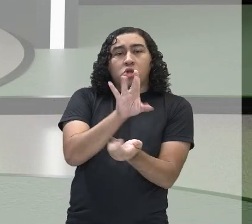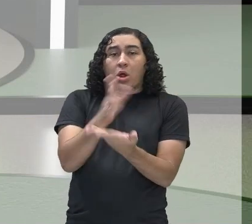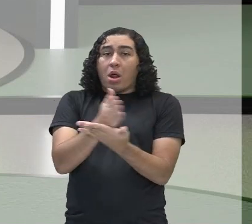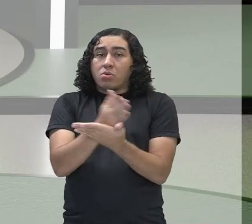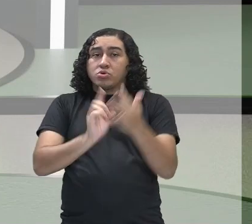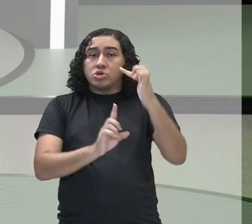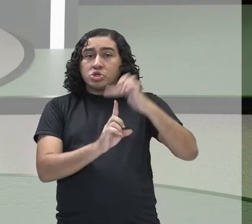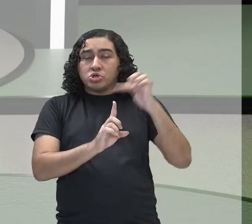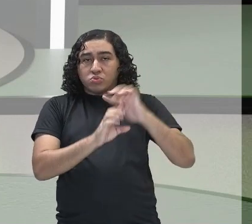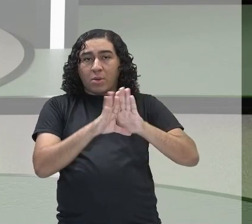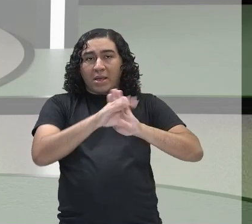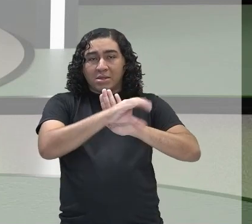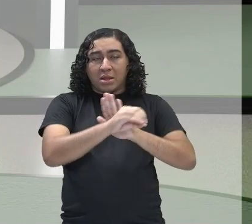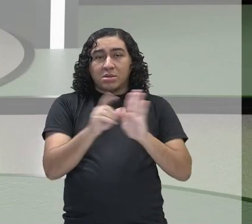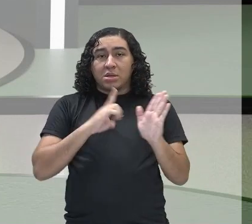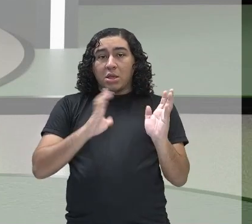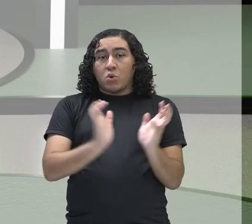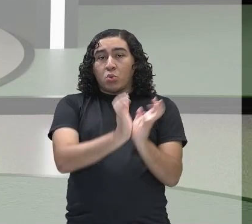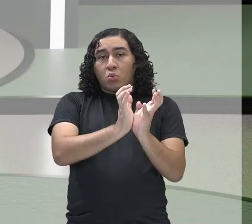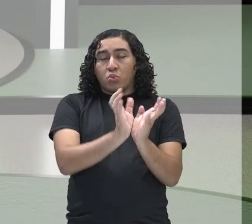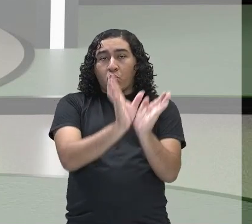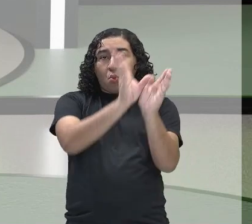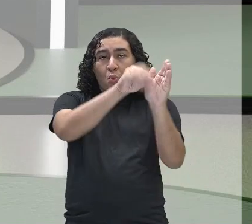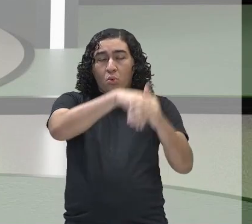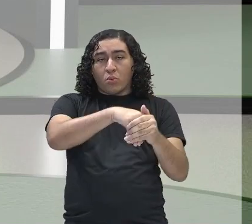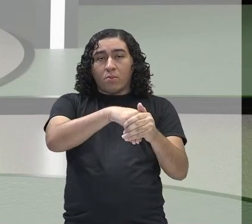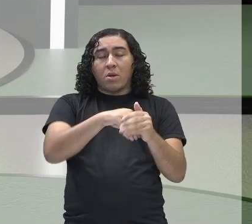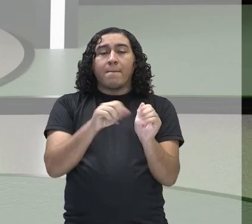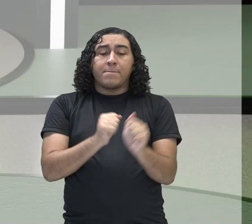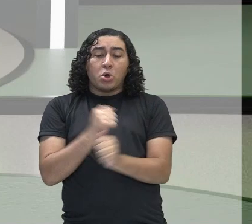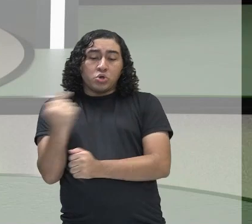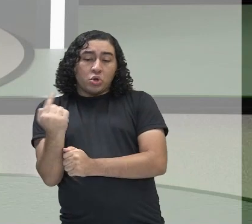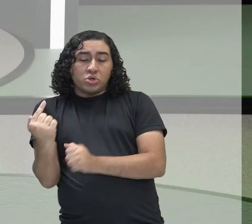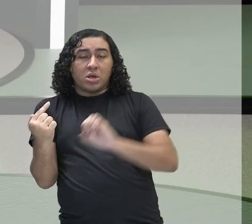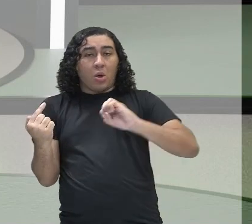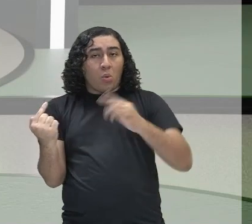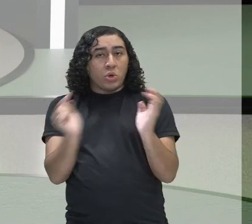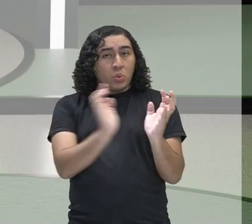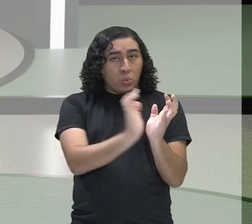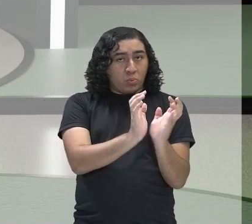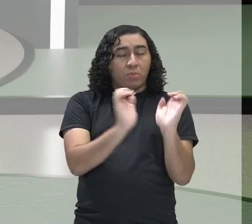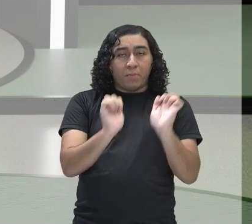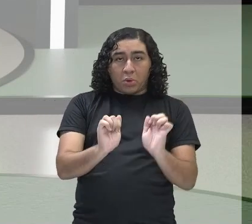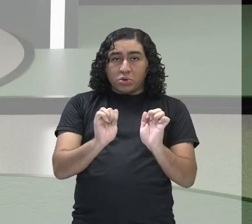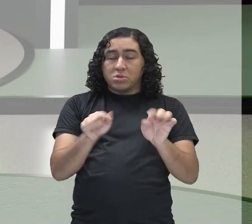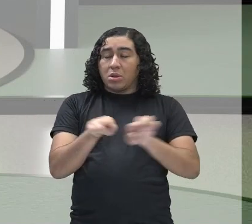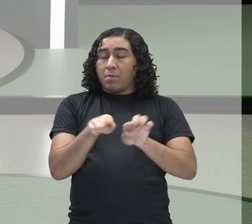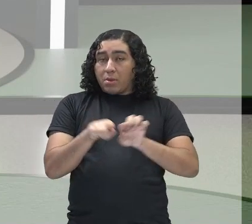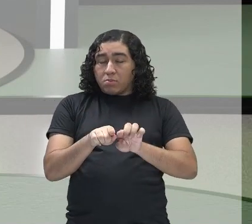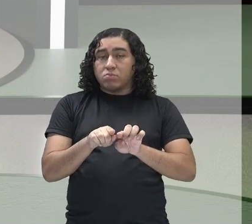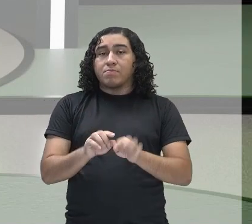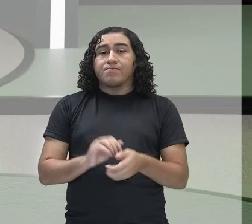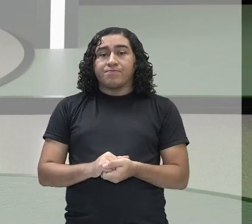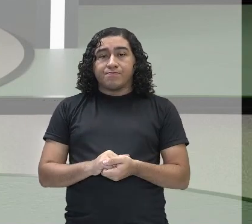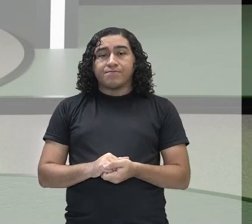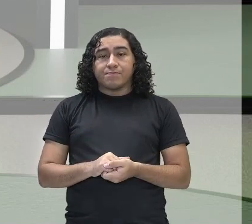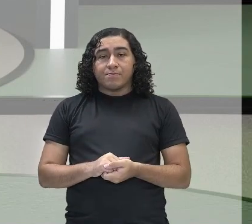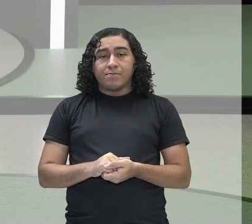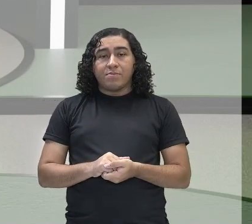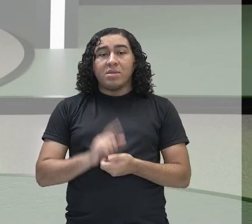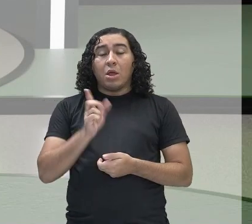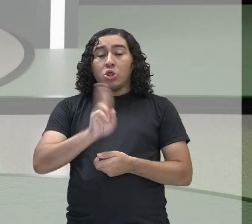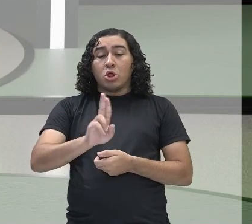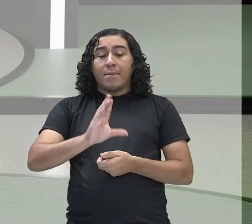espécies que se agrupam então podem estar sozinhas ou podem estar acompanhadas o que a gente chama ali de